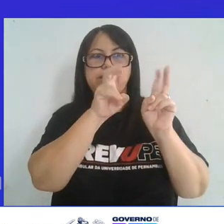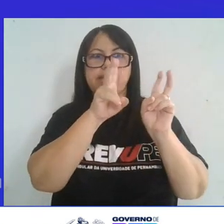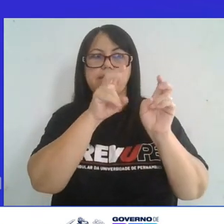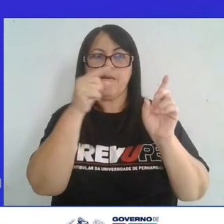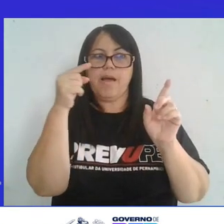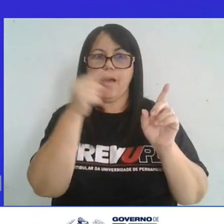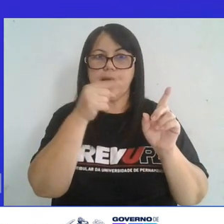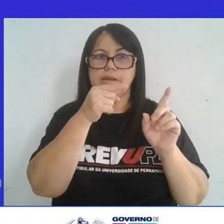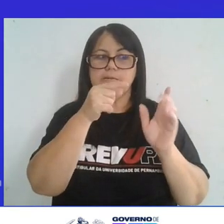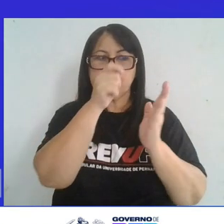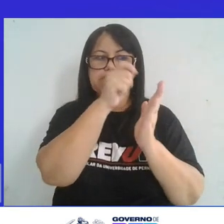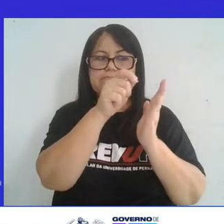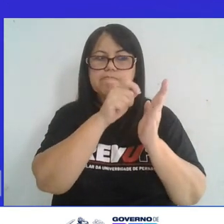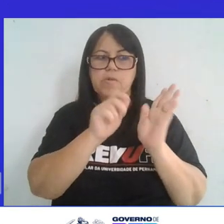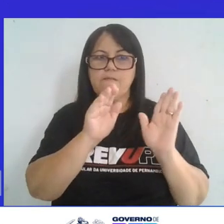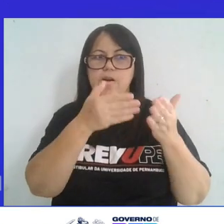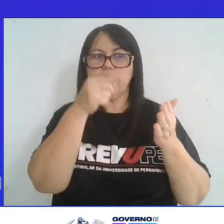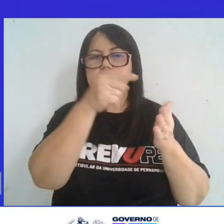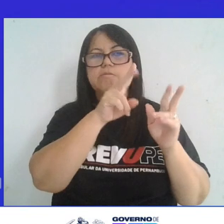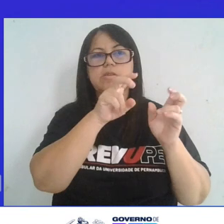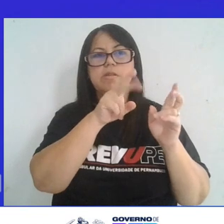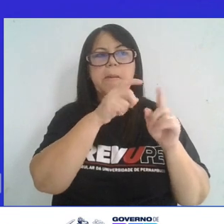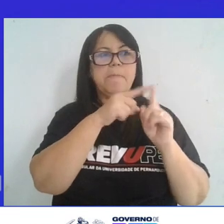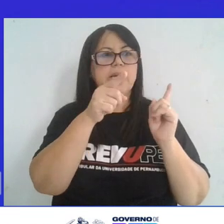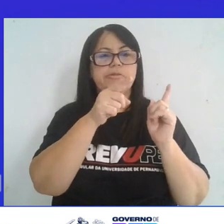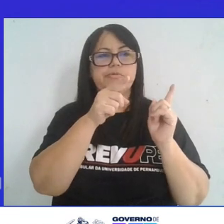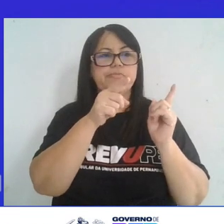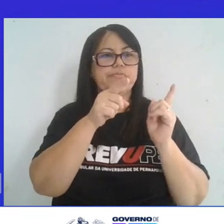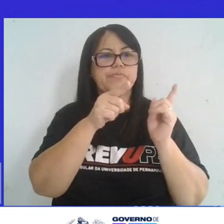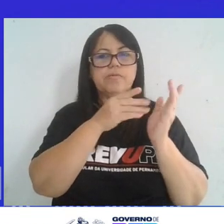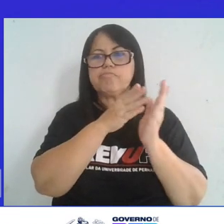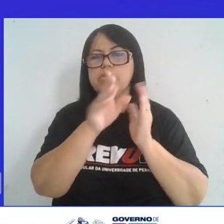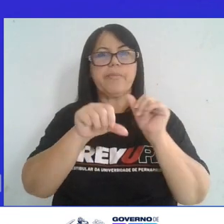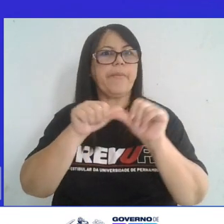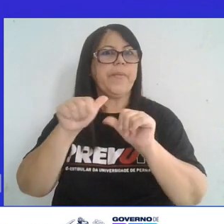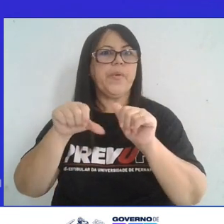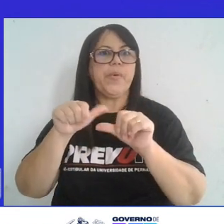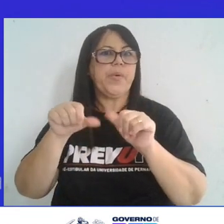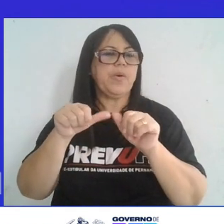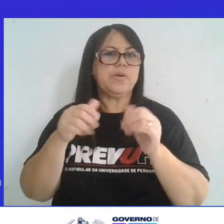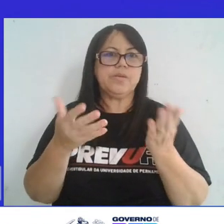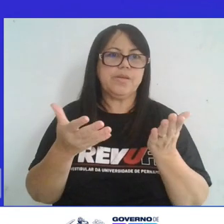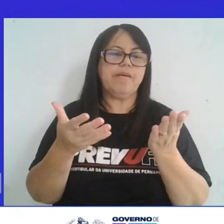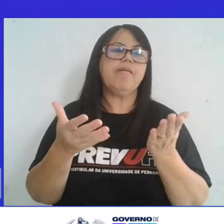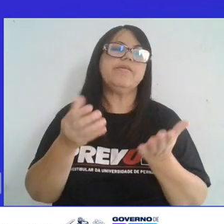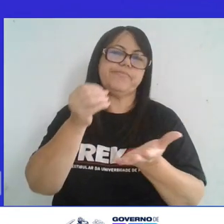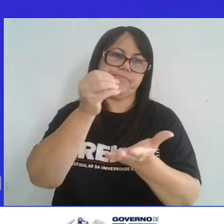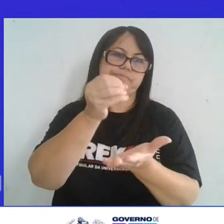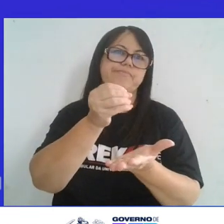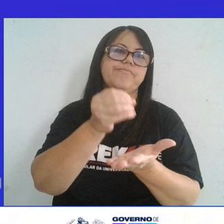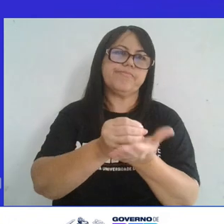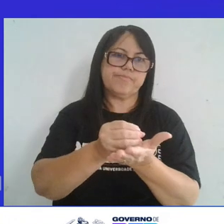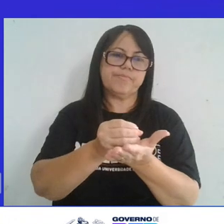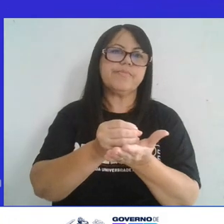não atende a temática, o seu texto também, né, ele vai ser aí, né, levar uma nota zero